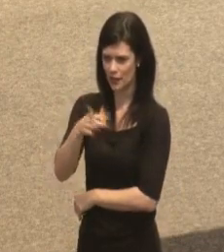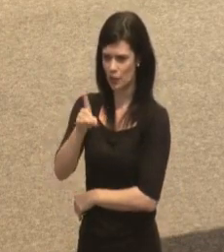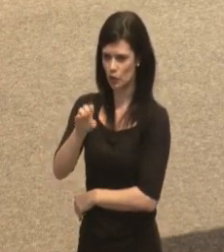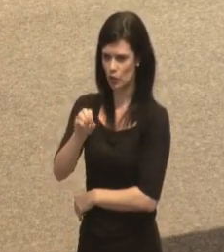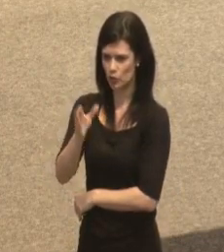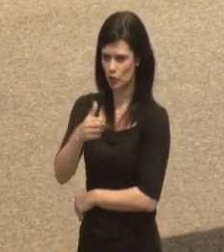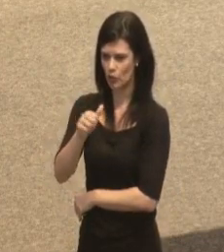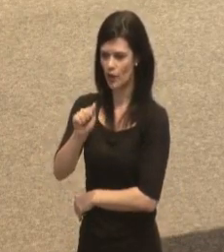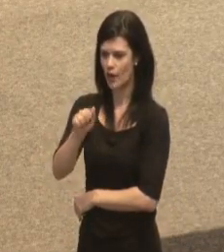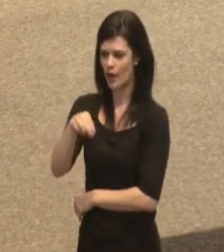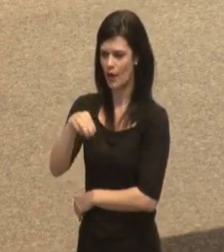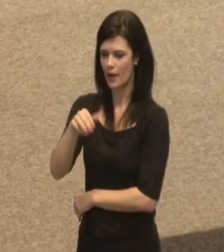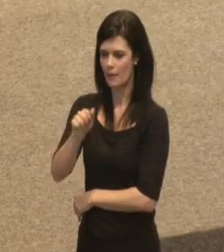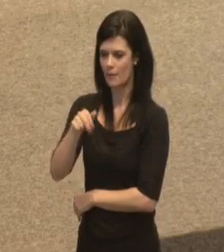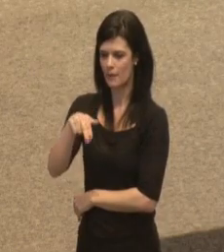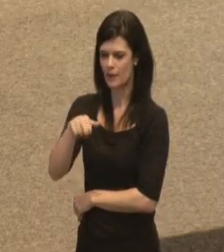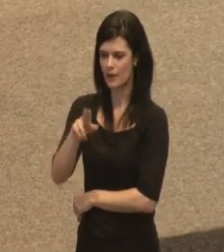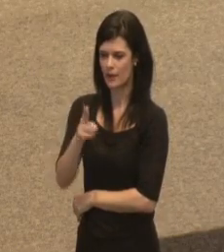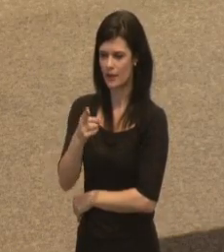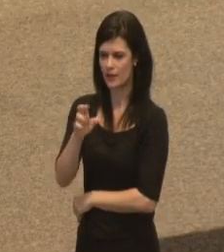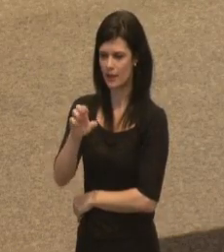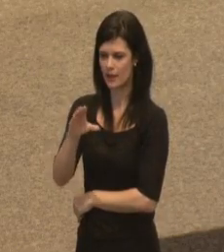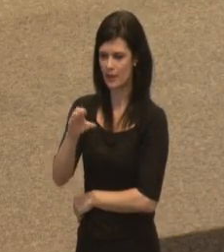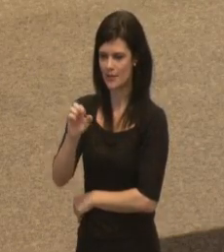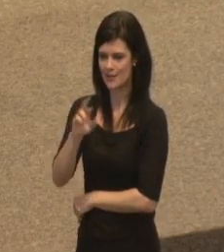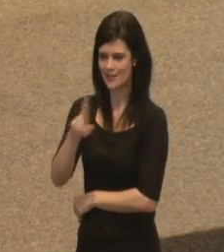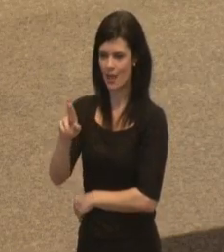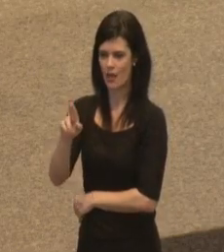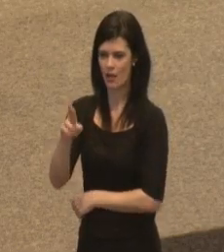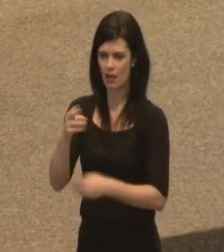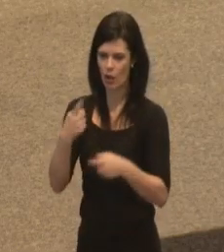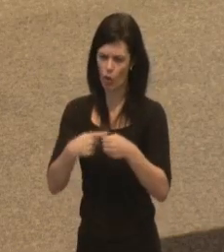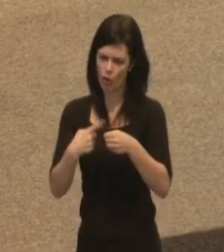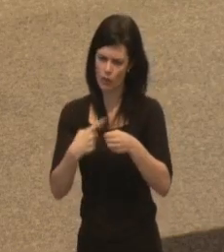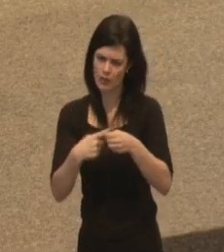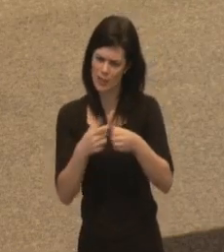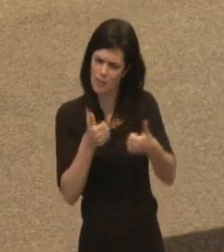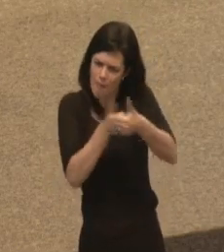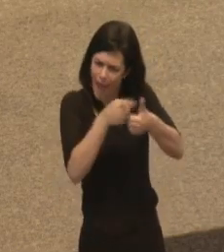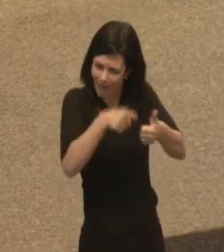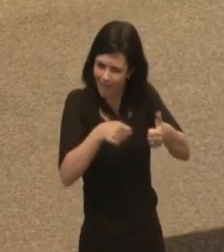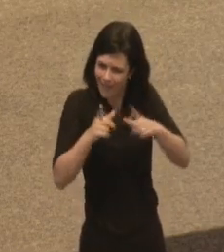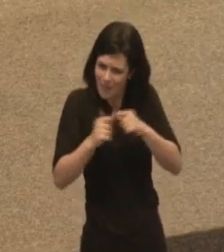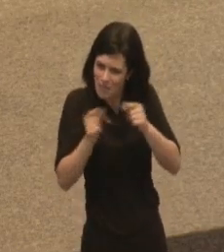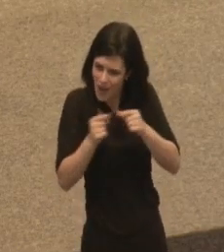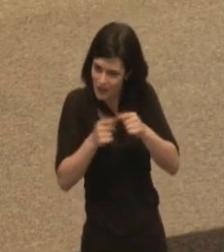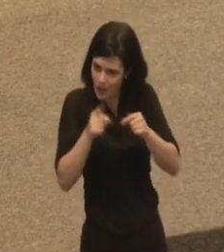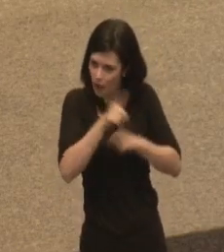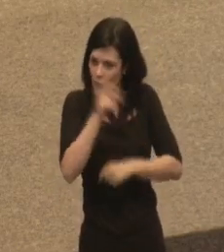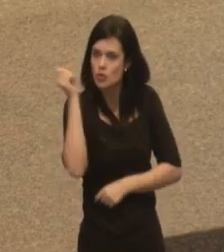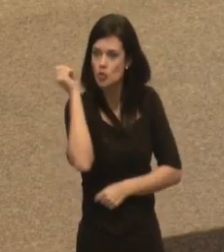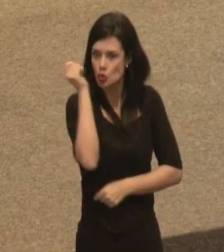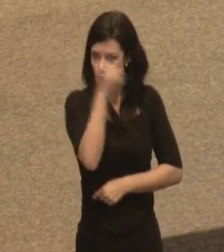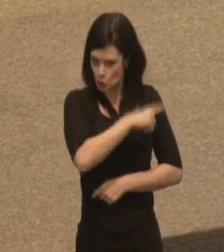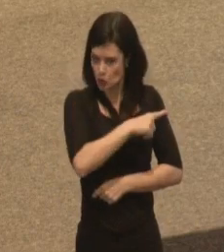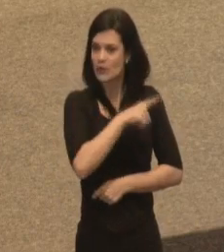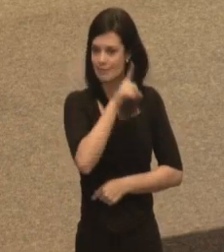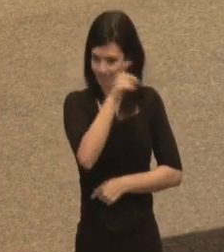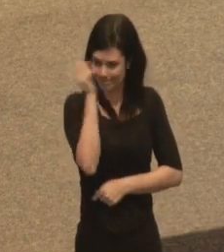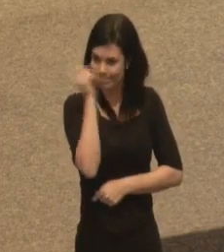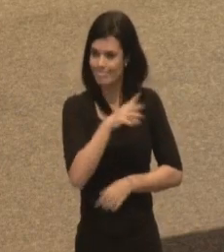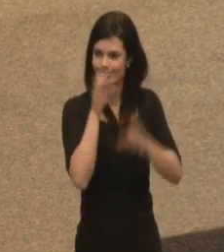dEle. Agradeço os irmãos que nos apoiam e nos ajudam nesta obra, trabalho lindo ali, plantando a igreja